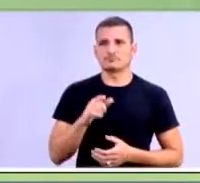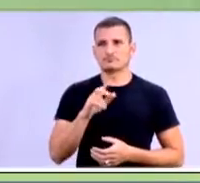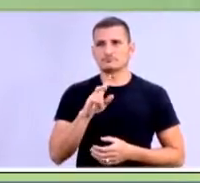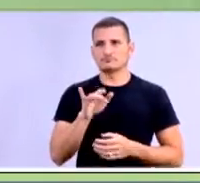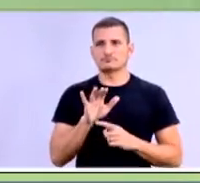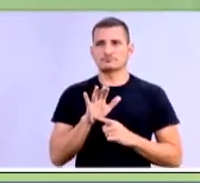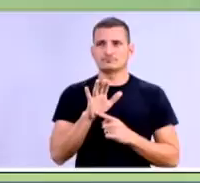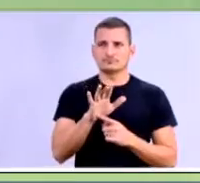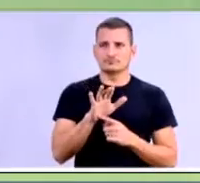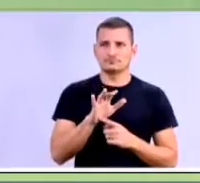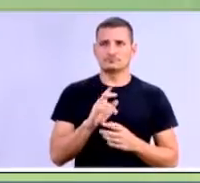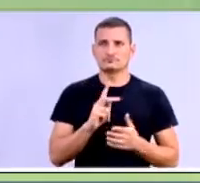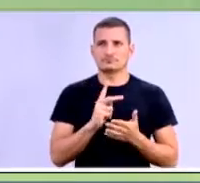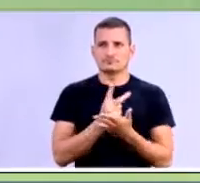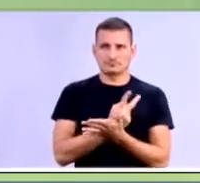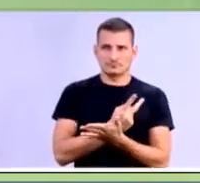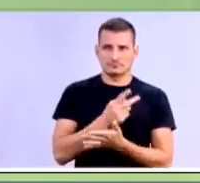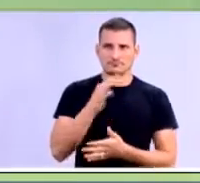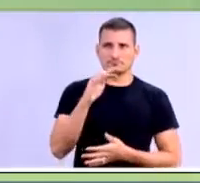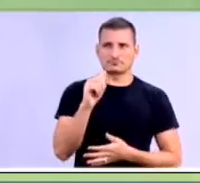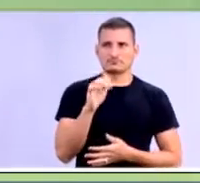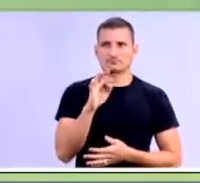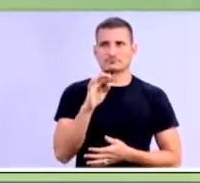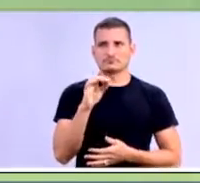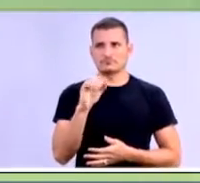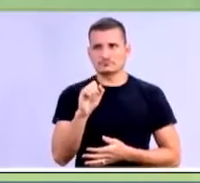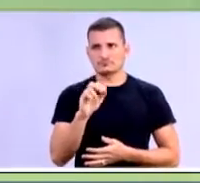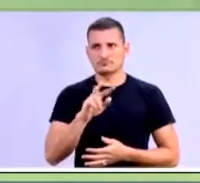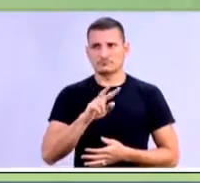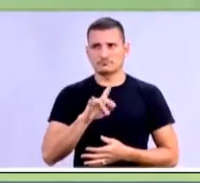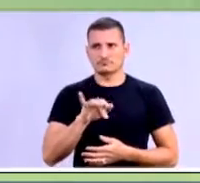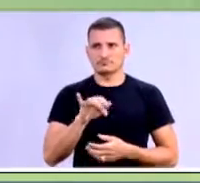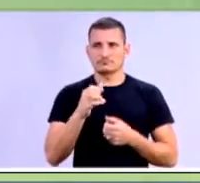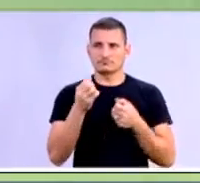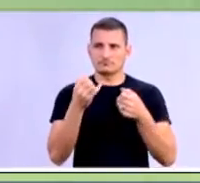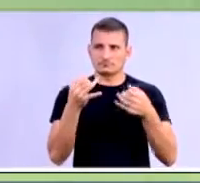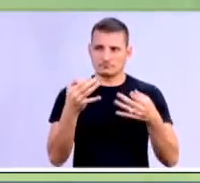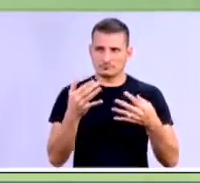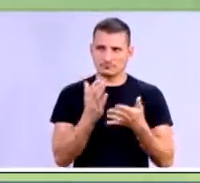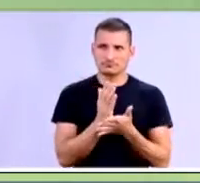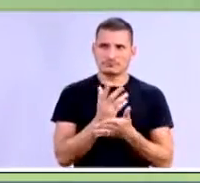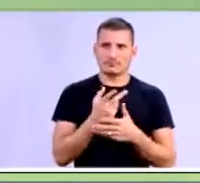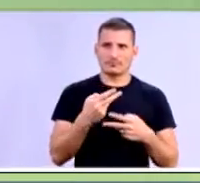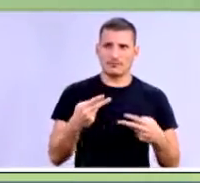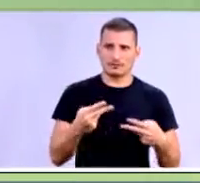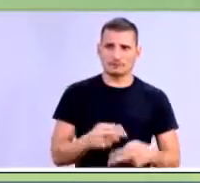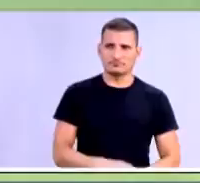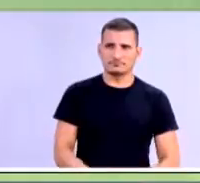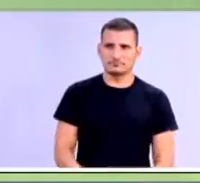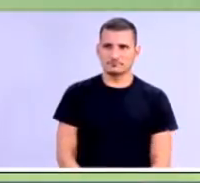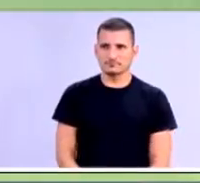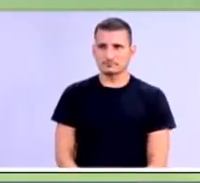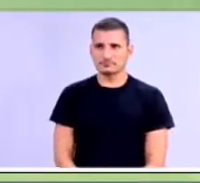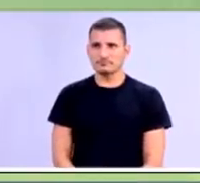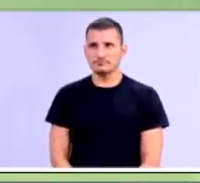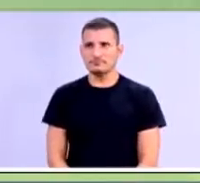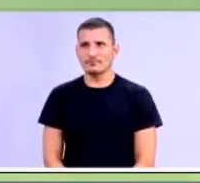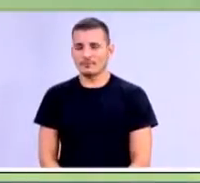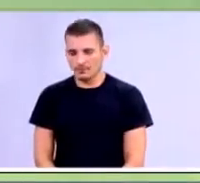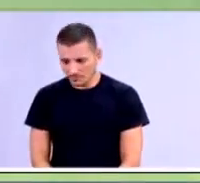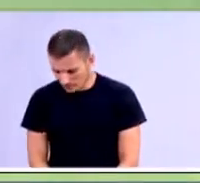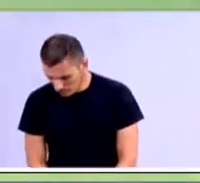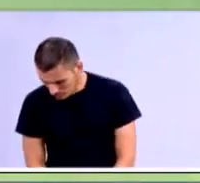apresentar fatos, você vai relatar sobre algo, ok? É isso